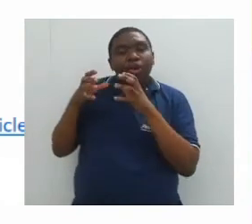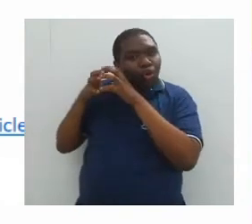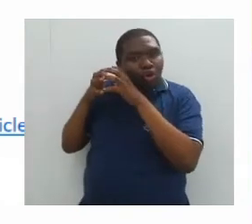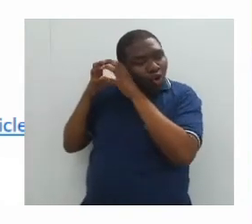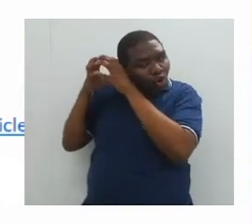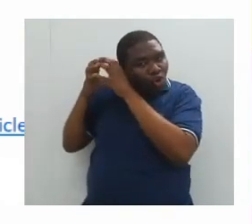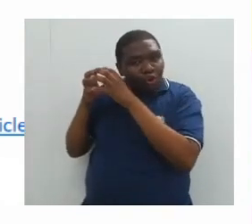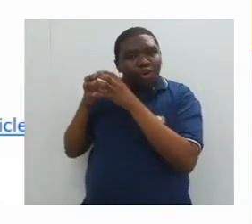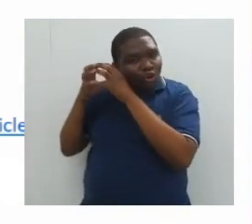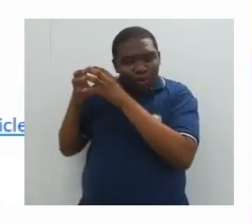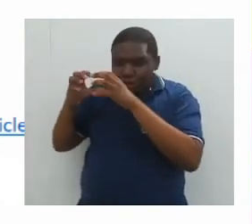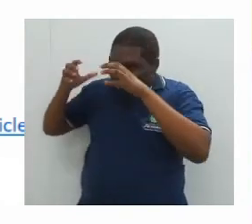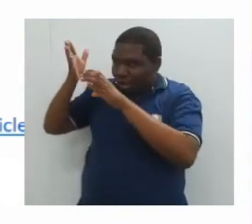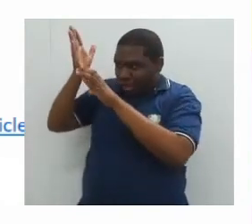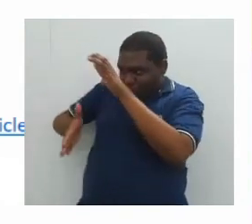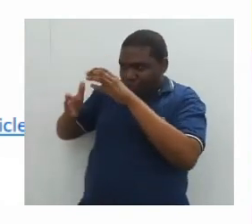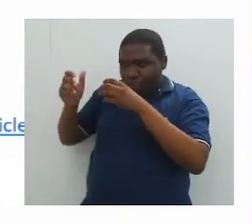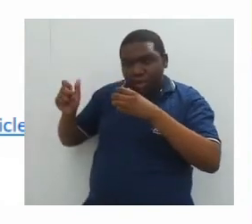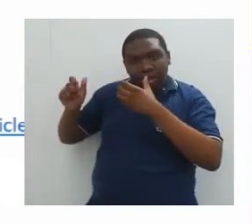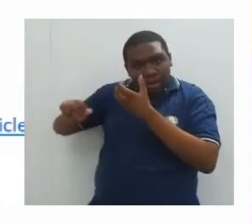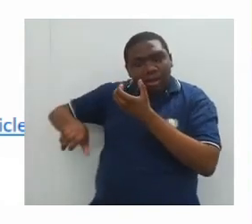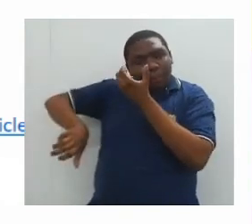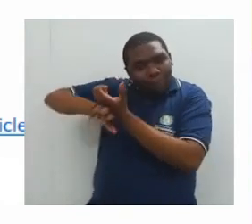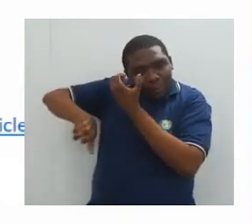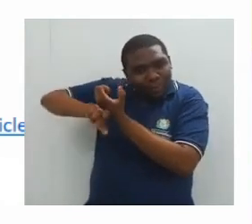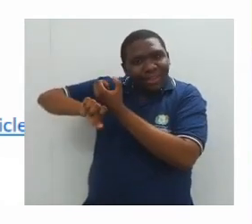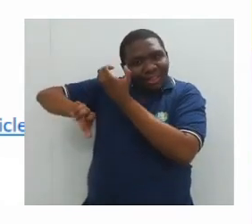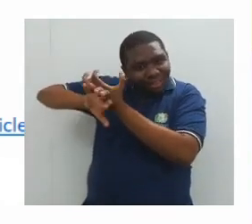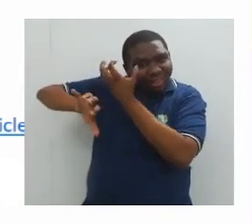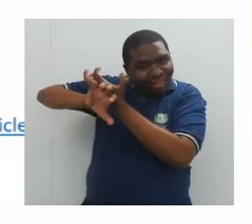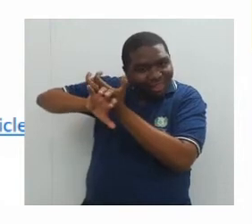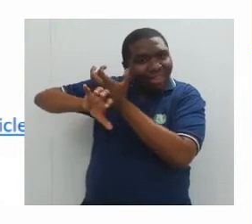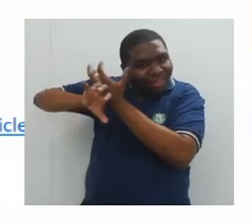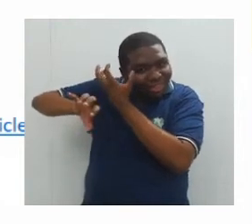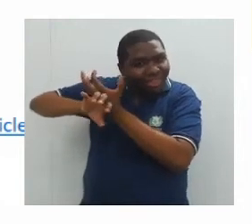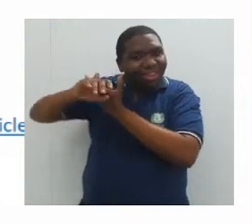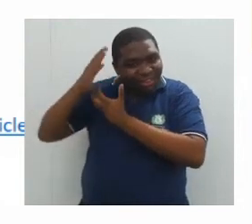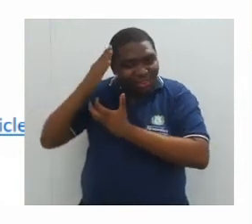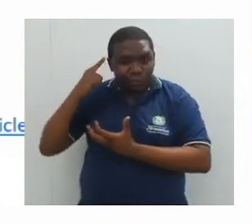aquela batida, eles começaram